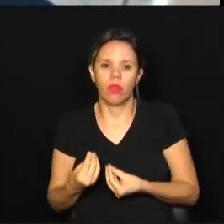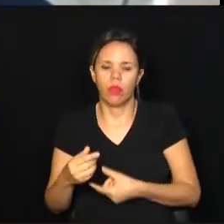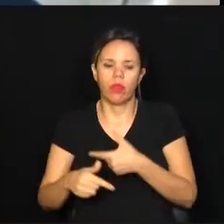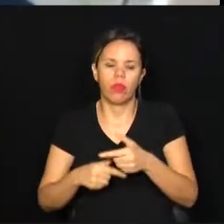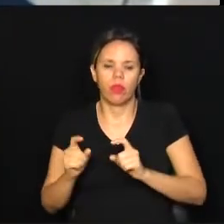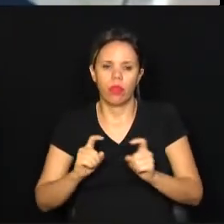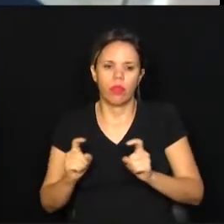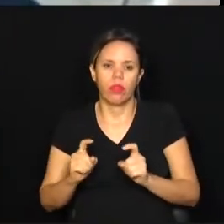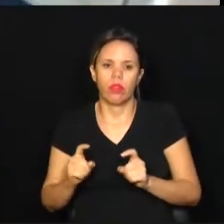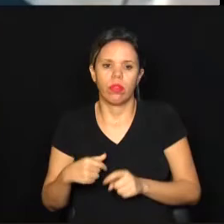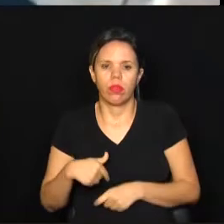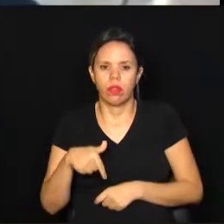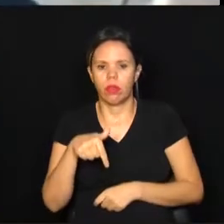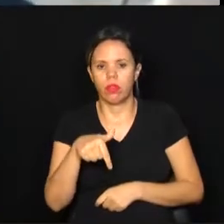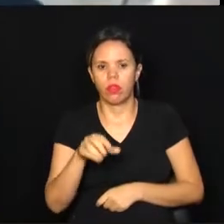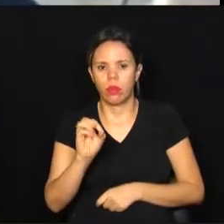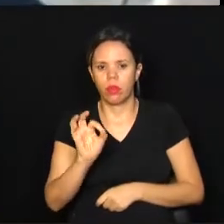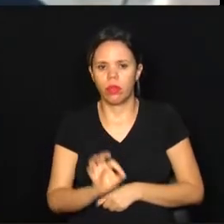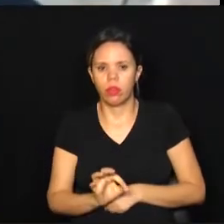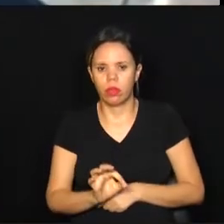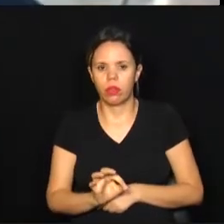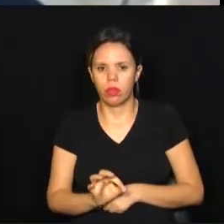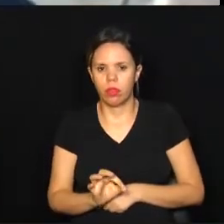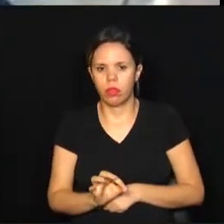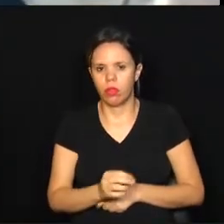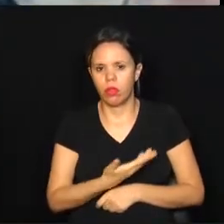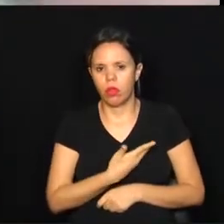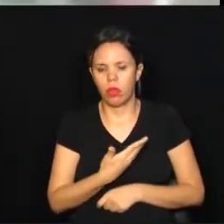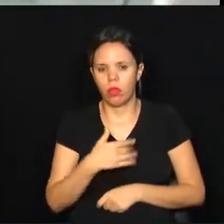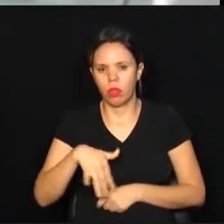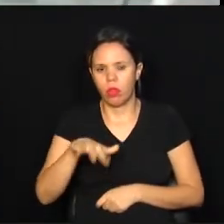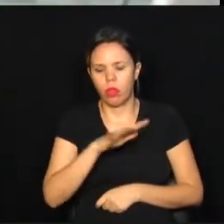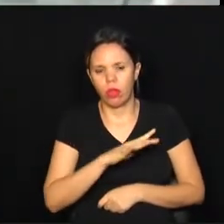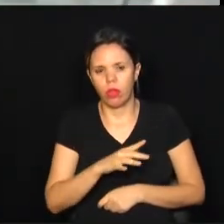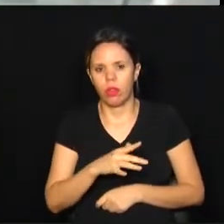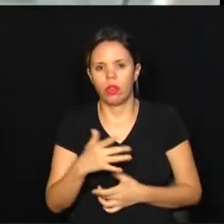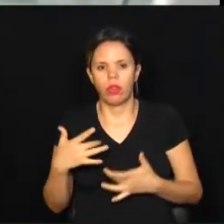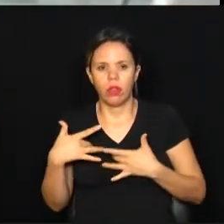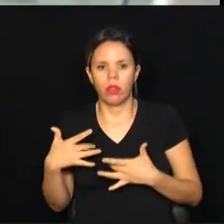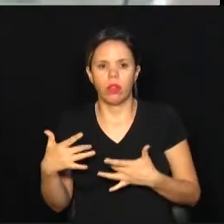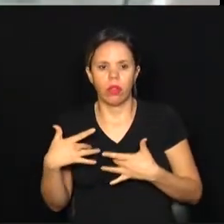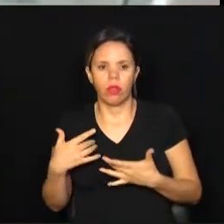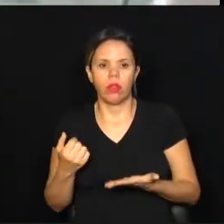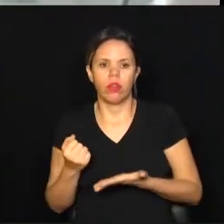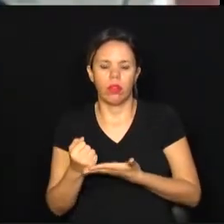quero dizer que 70% dos nossos colegas, sendo generoso,